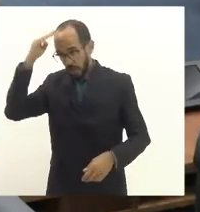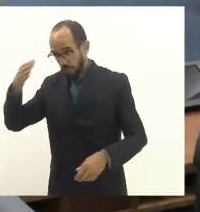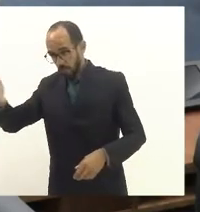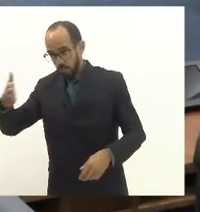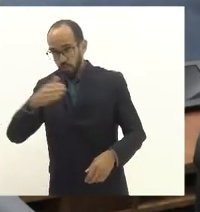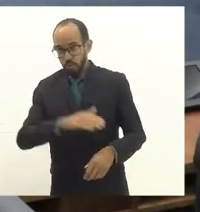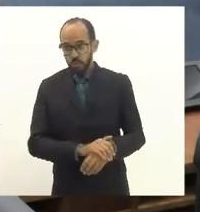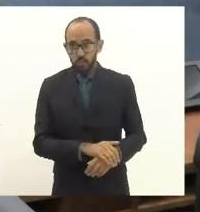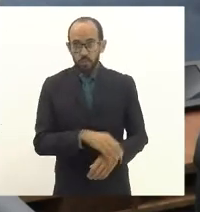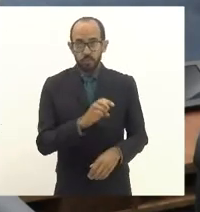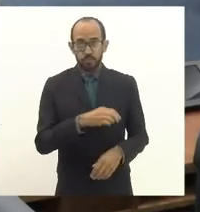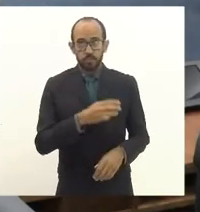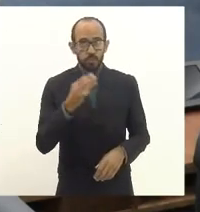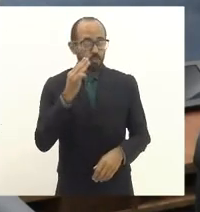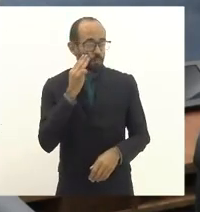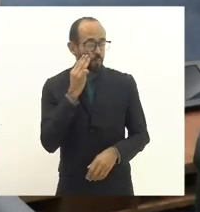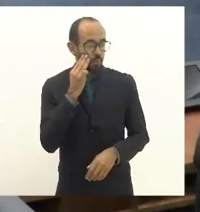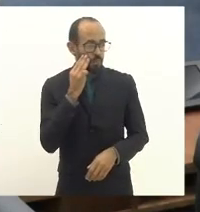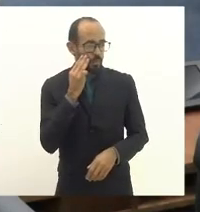Deputada Mônica Francisco.